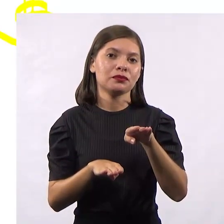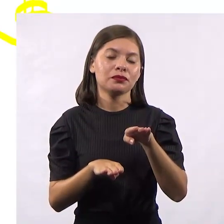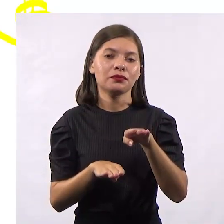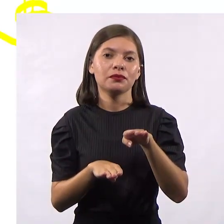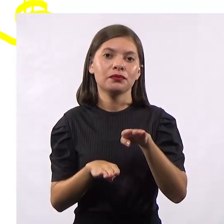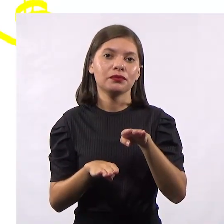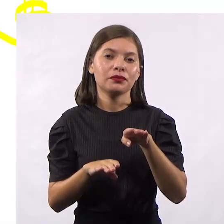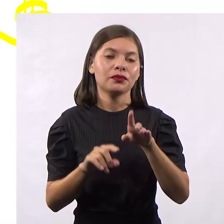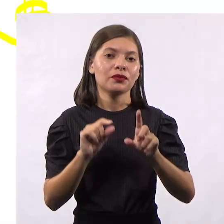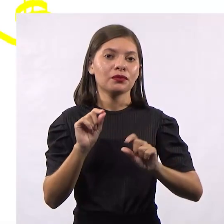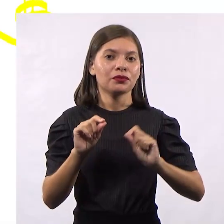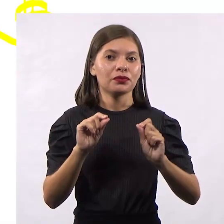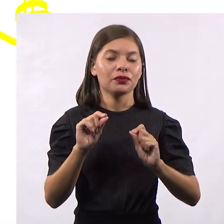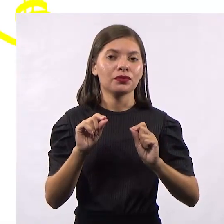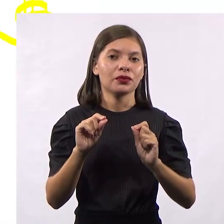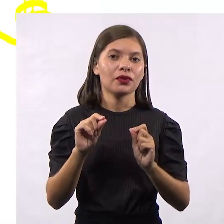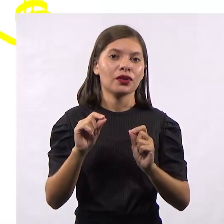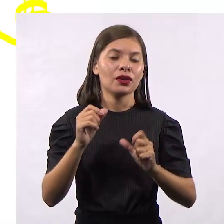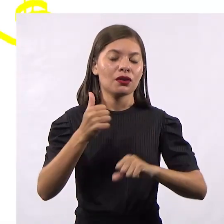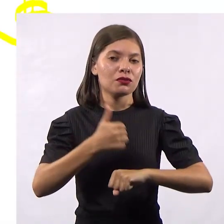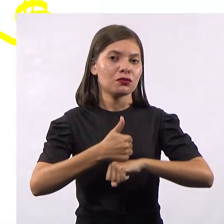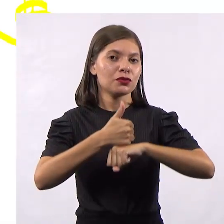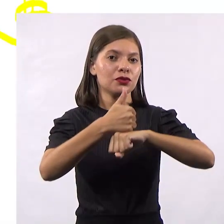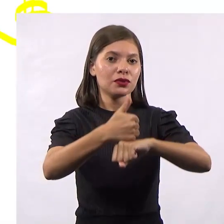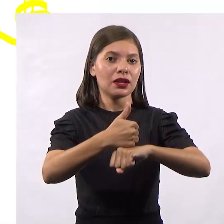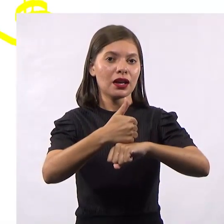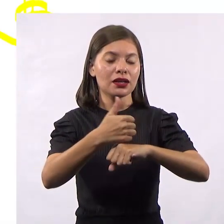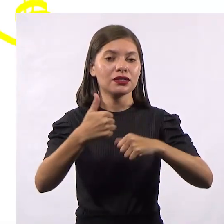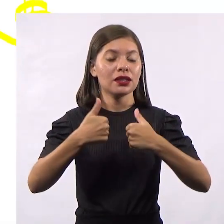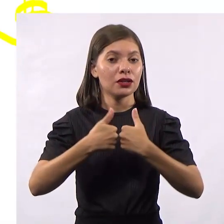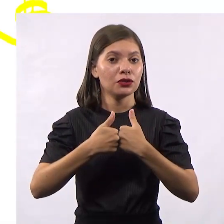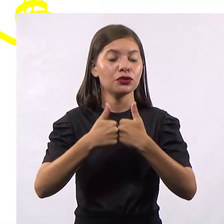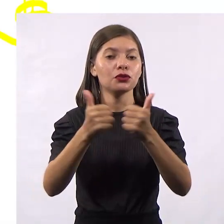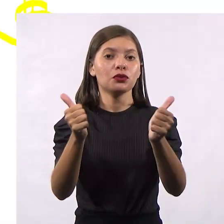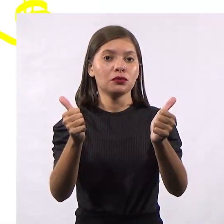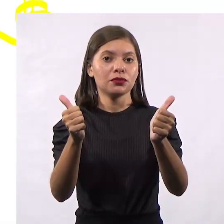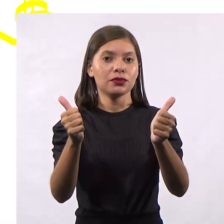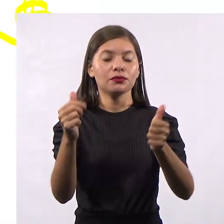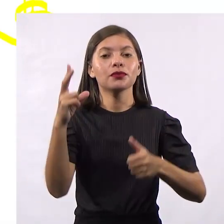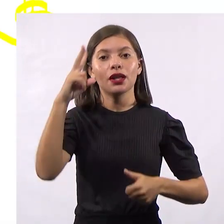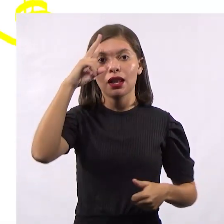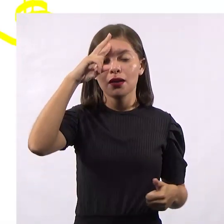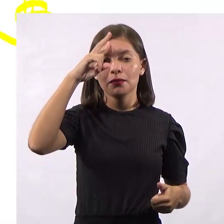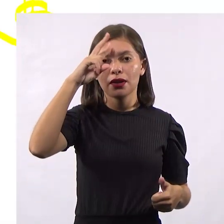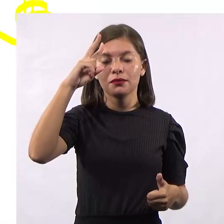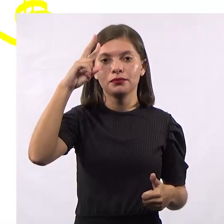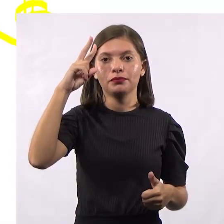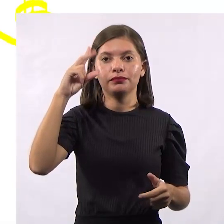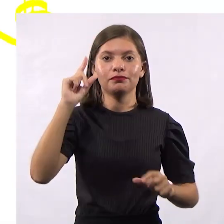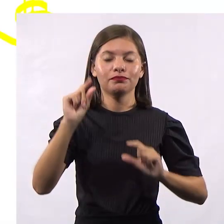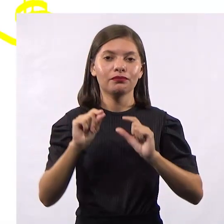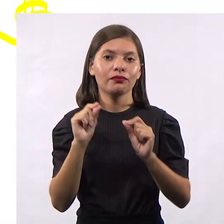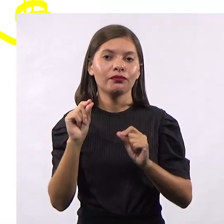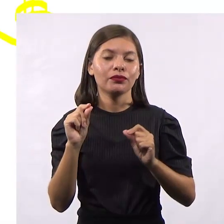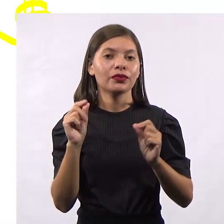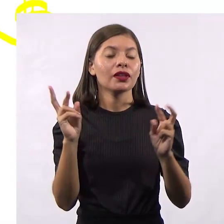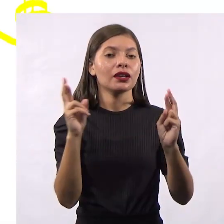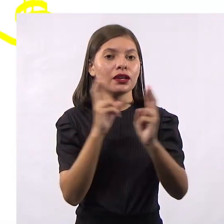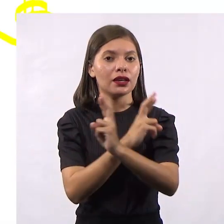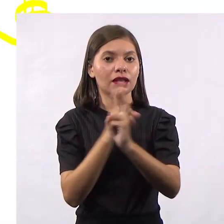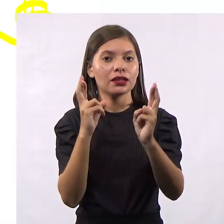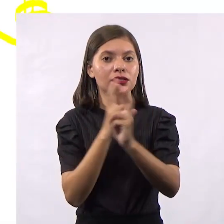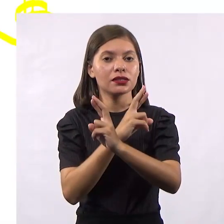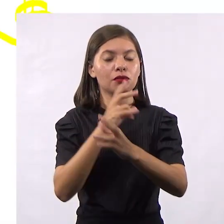nos passageiros das empresas de ônibus. Bom, isso vocês podem perceber e podem inferir que tem bastante relação com